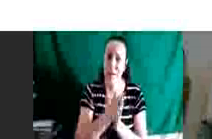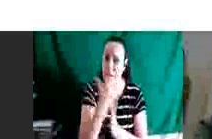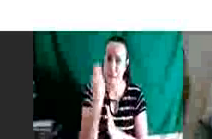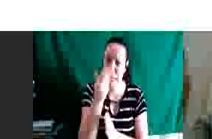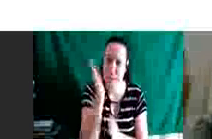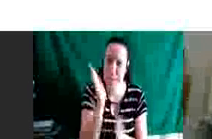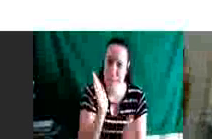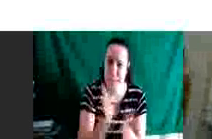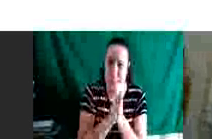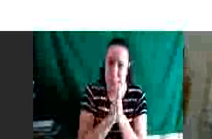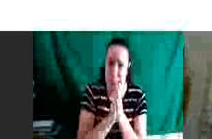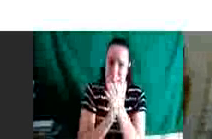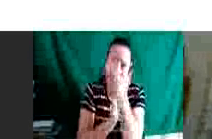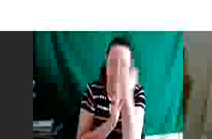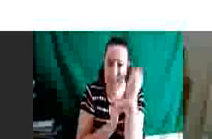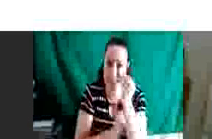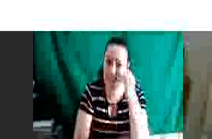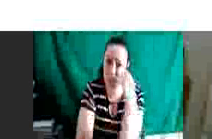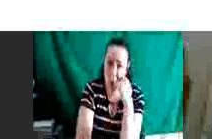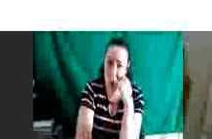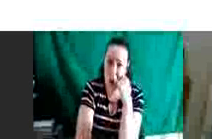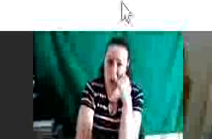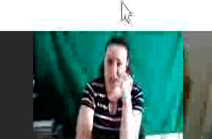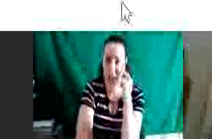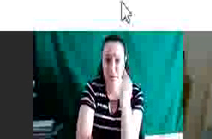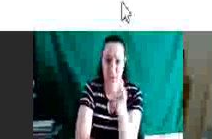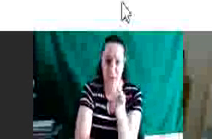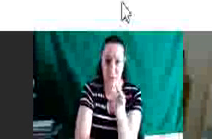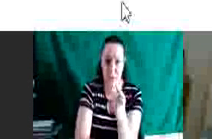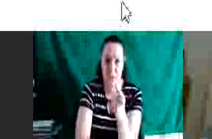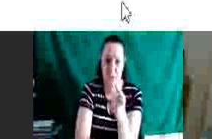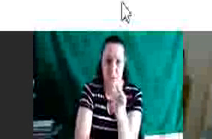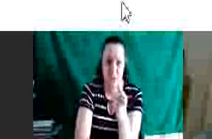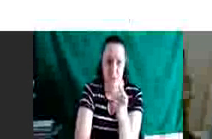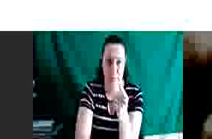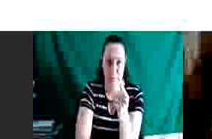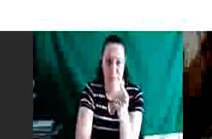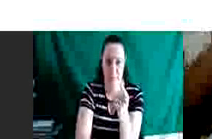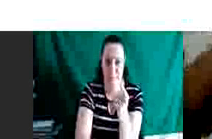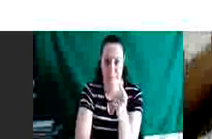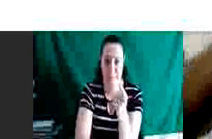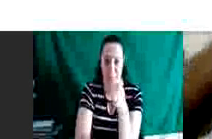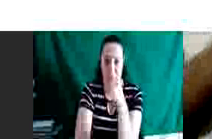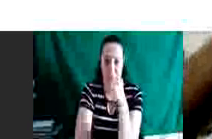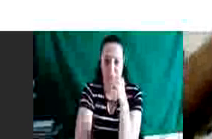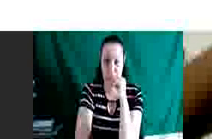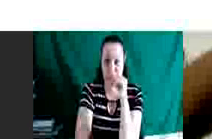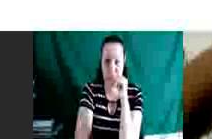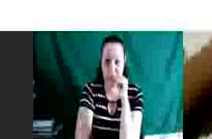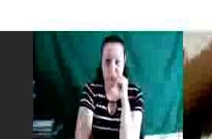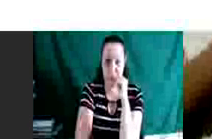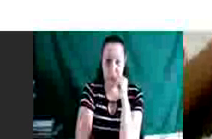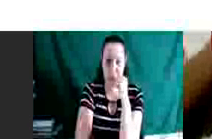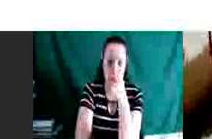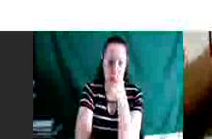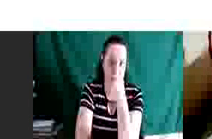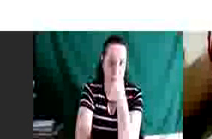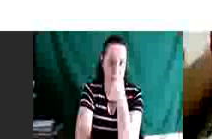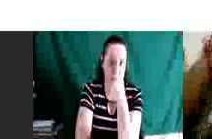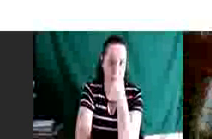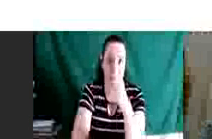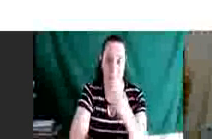Sim, sim, tá. Bom, o ASP, então, ela é uma fundação, vou traduzir aqui, ela é uma fundação da Open Web